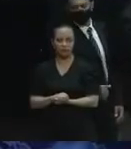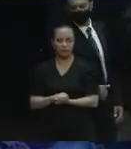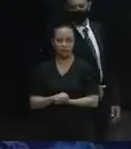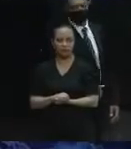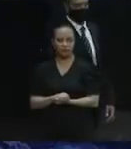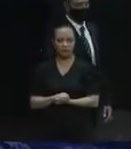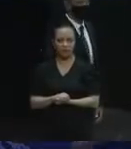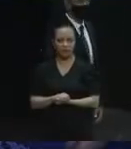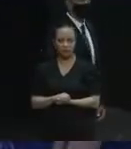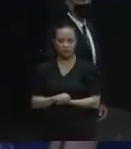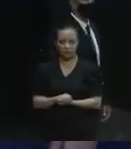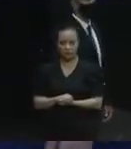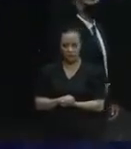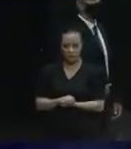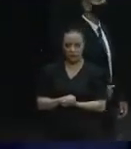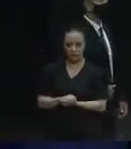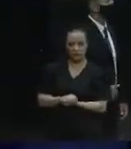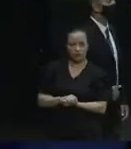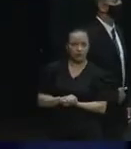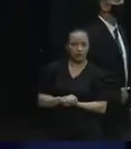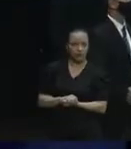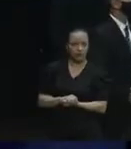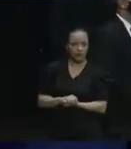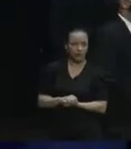Cuidado, Kátia. Cuidado, degrau.